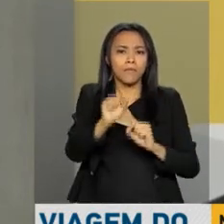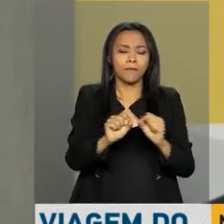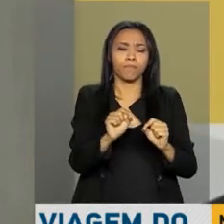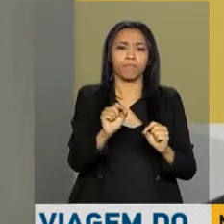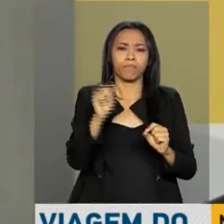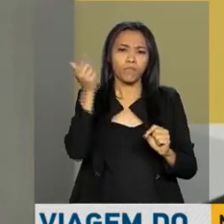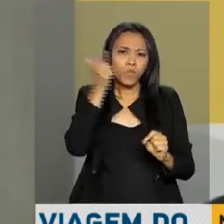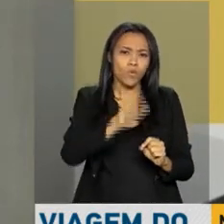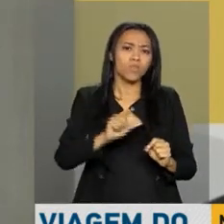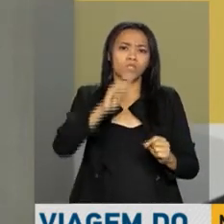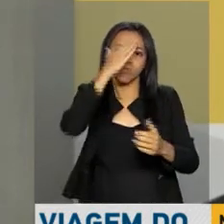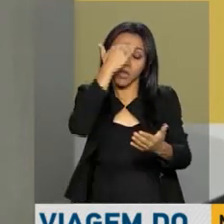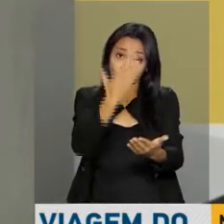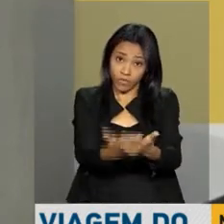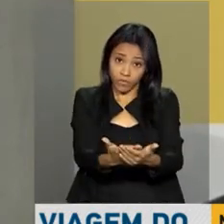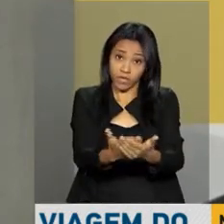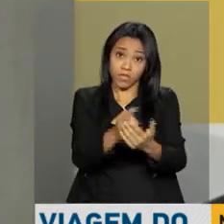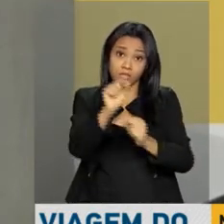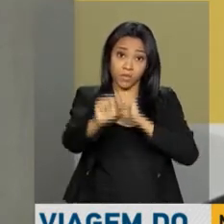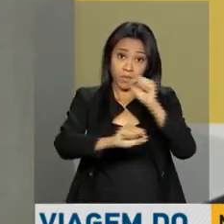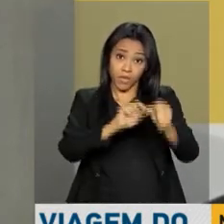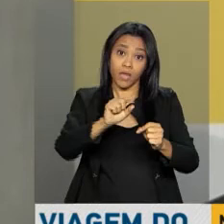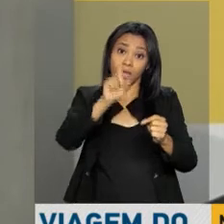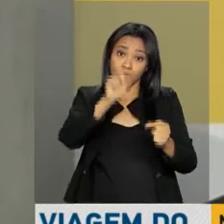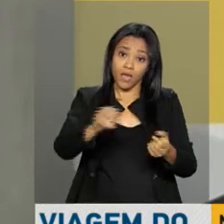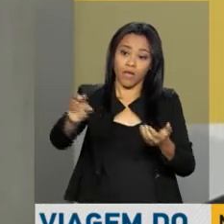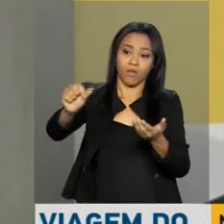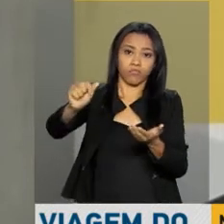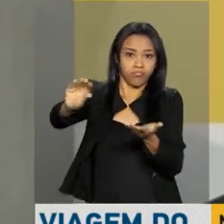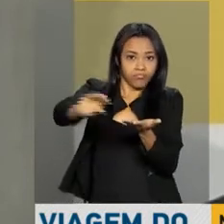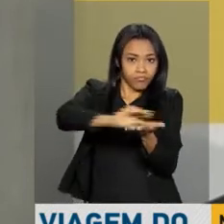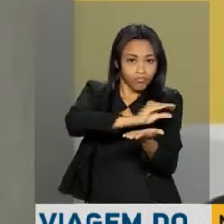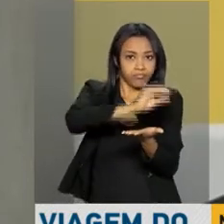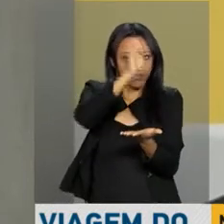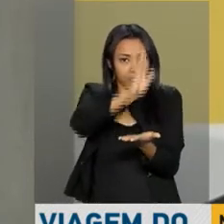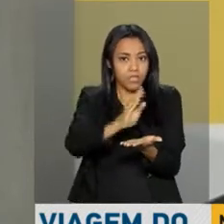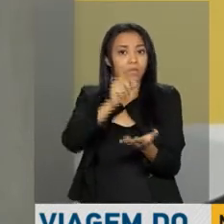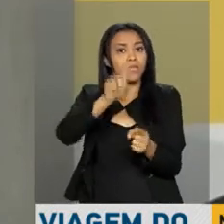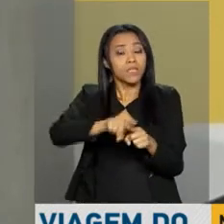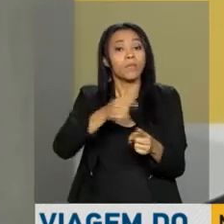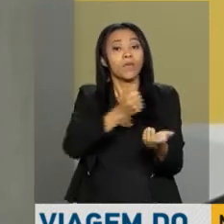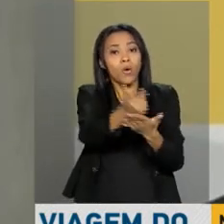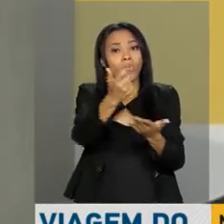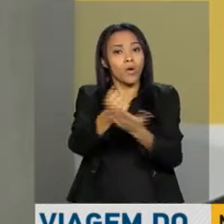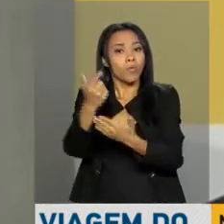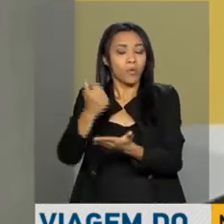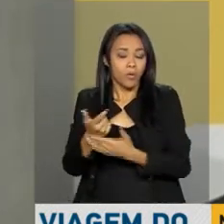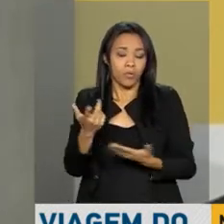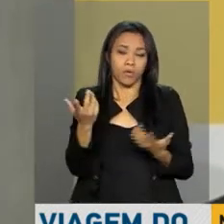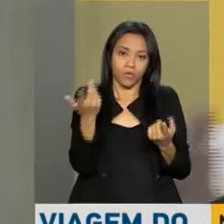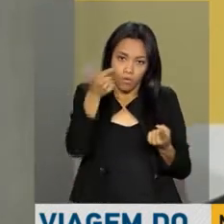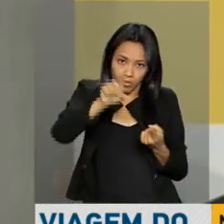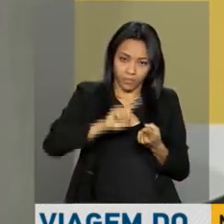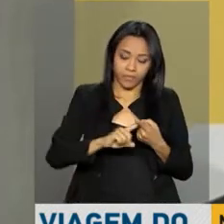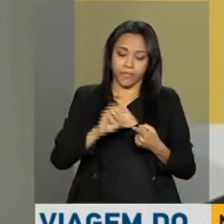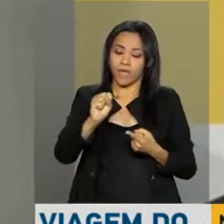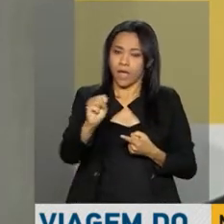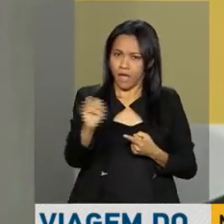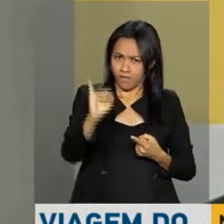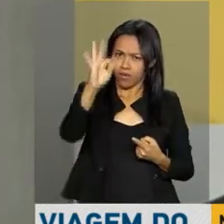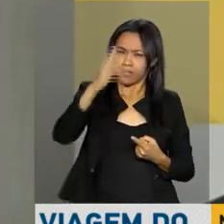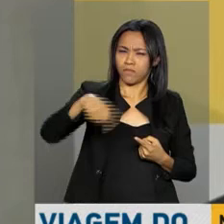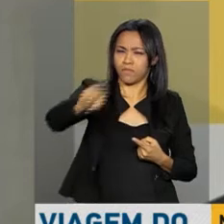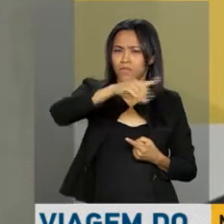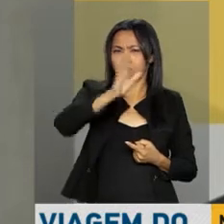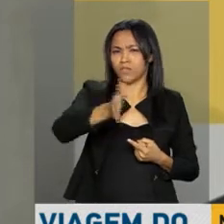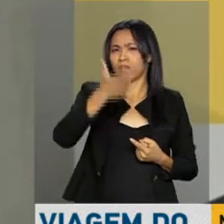que se traduz em investimentos em consumo a recessão ficou para trás a inflação o senhor já deve ter